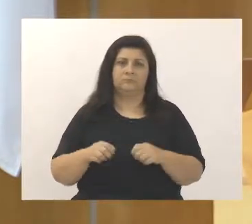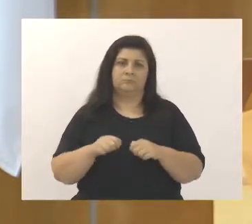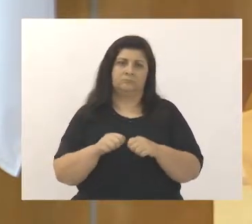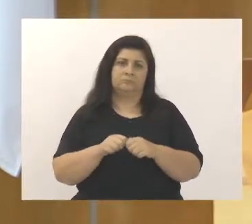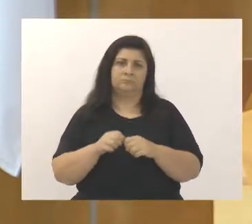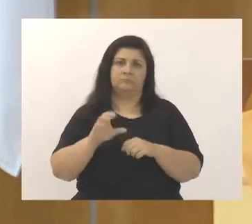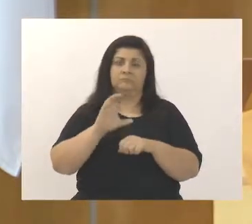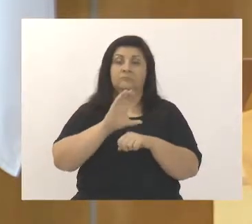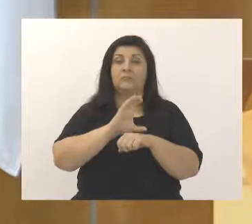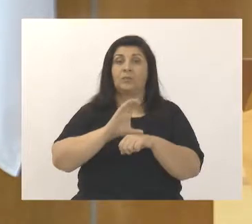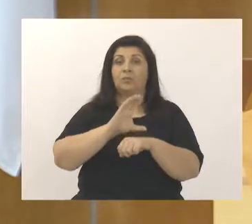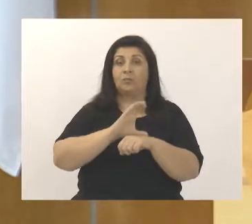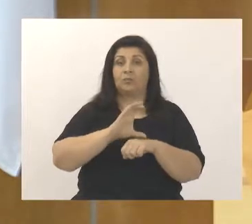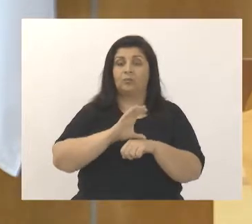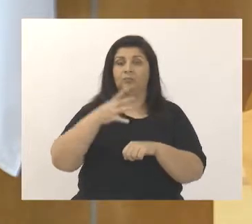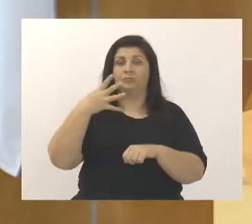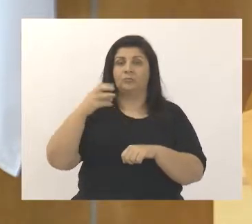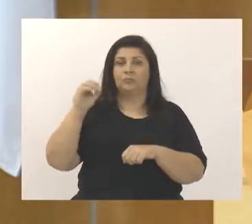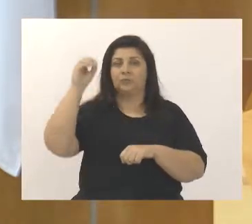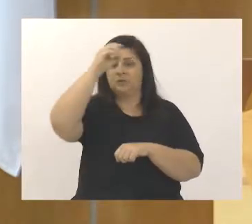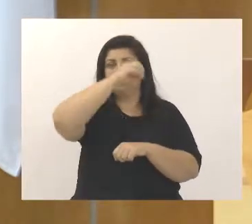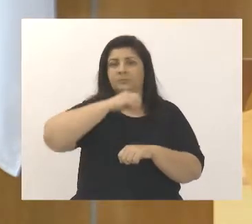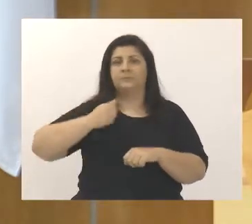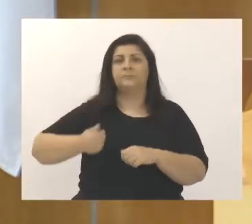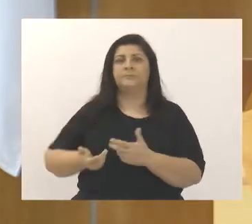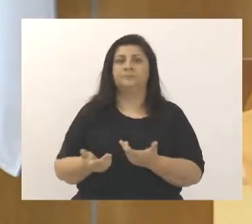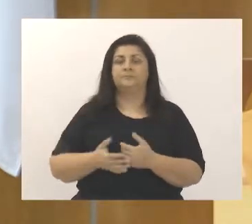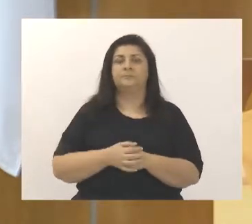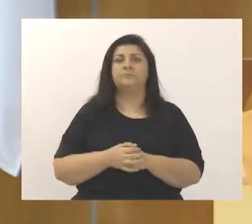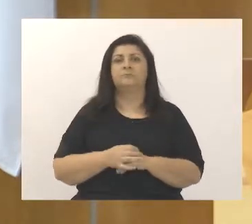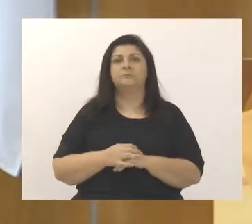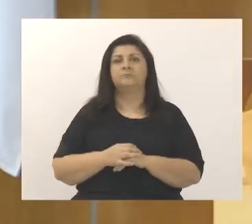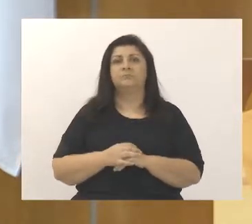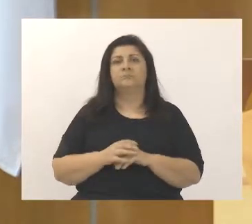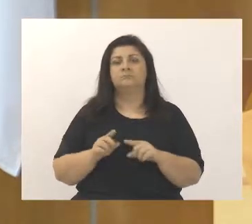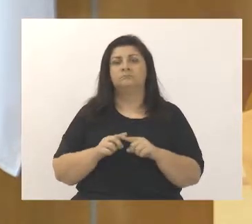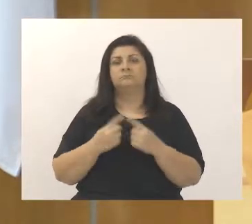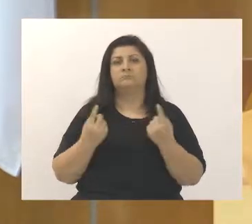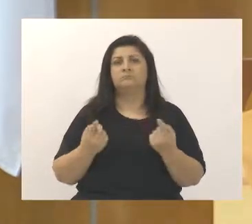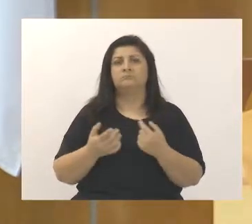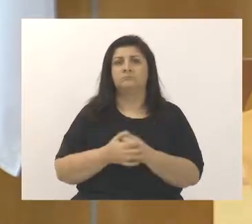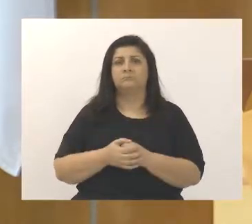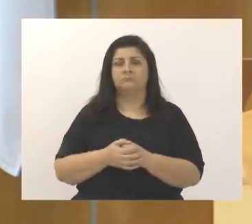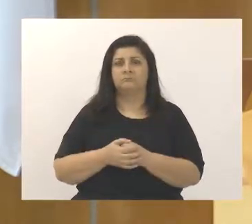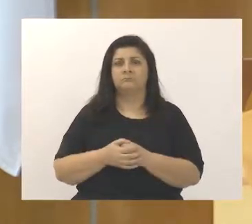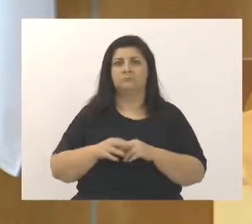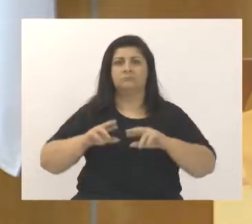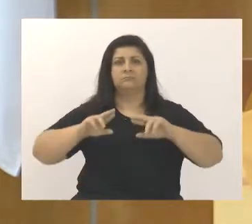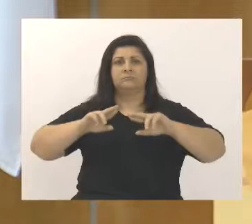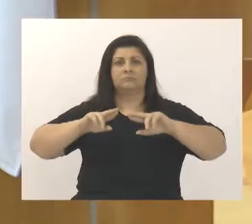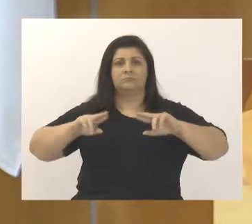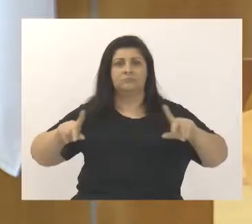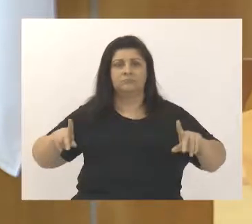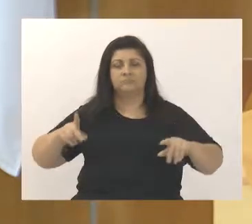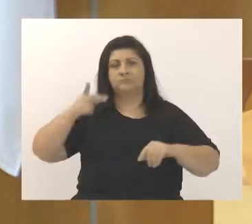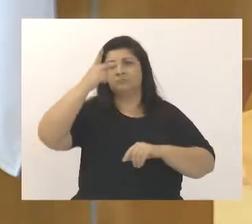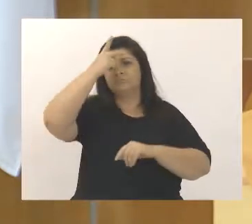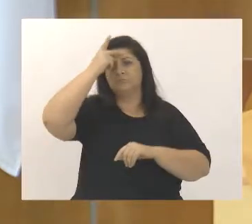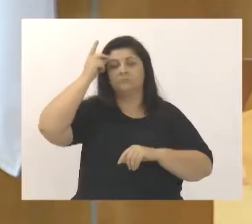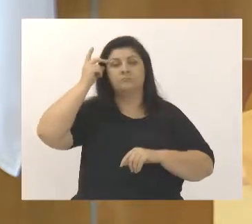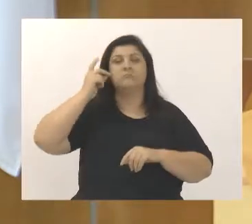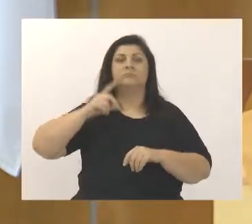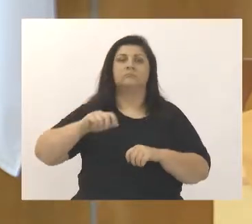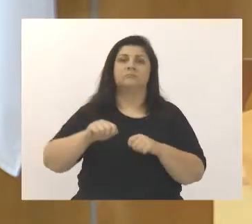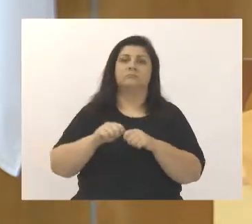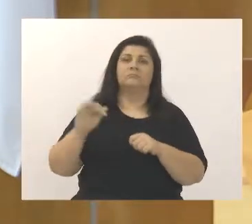né, para ter aí um aperfeiçoamento nessa situação, mas é diferente de uma pessoa que tem uma faculdade